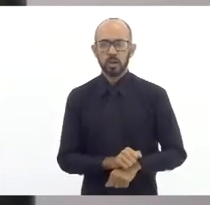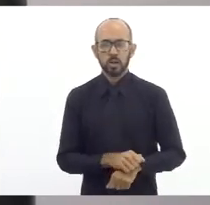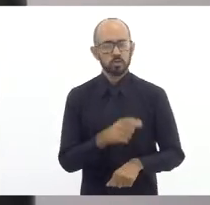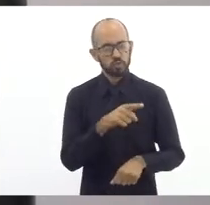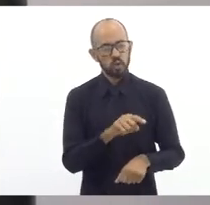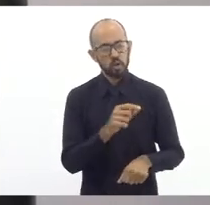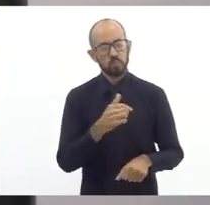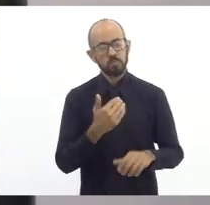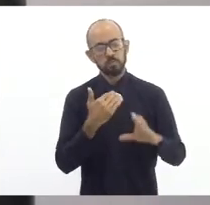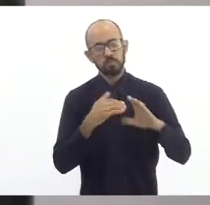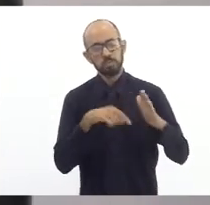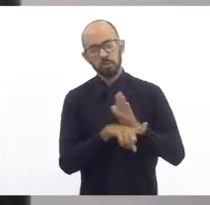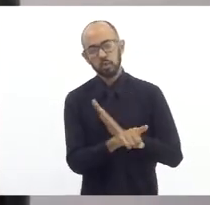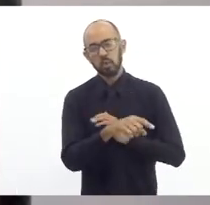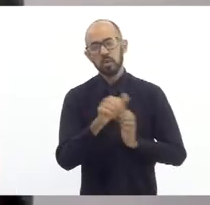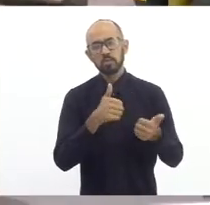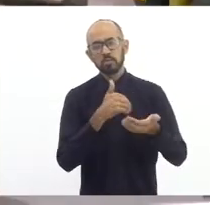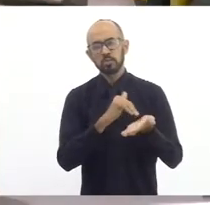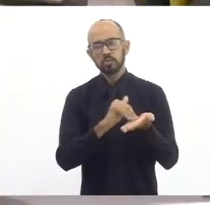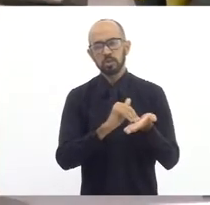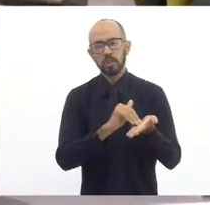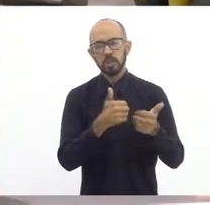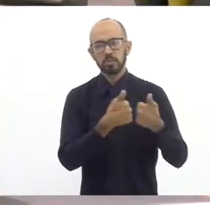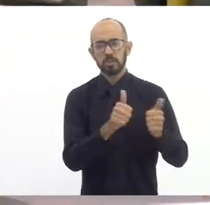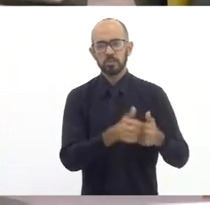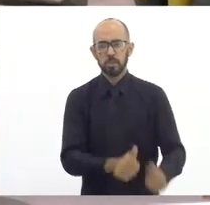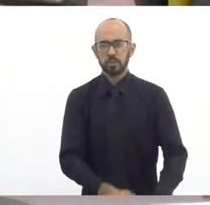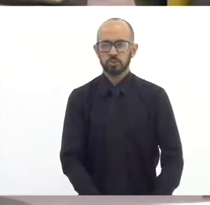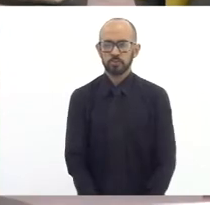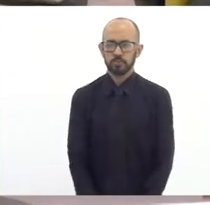ao secretário de Transporte.